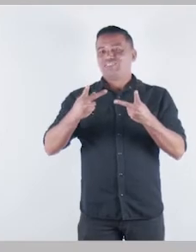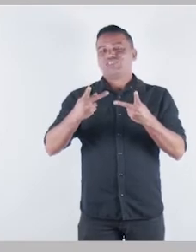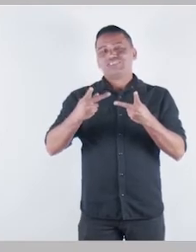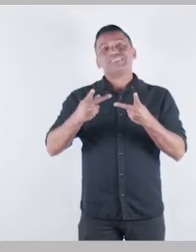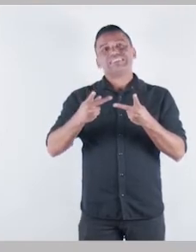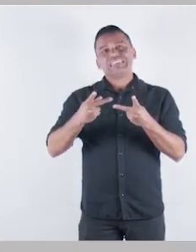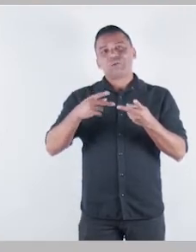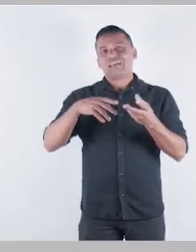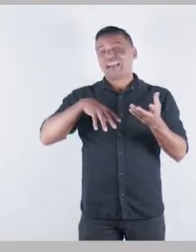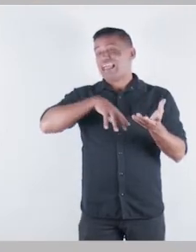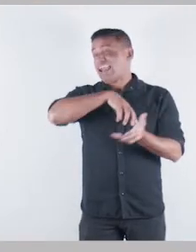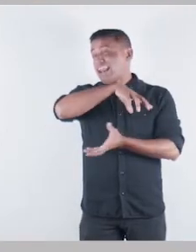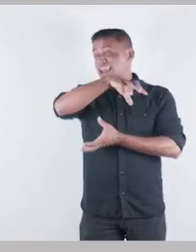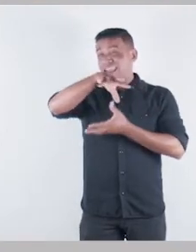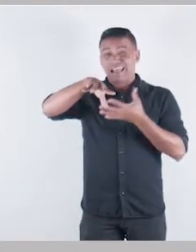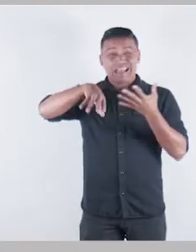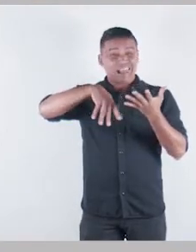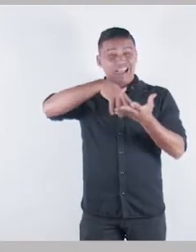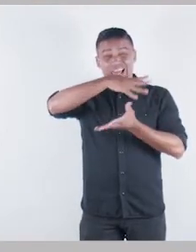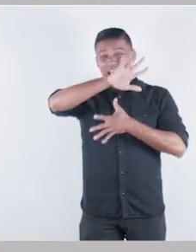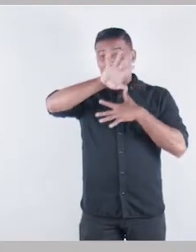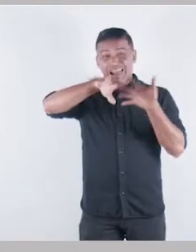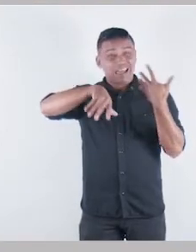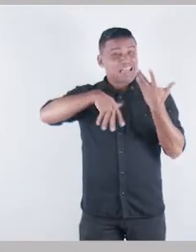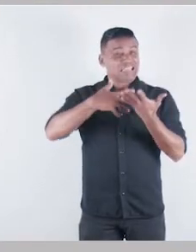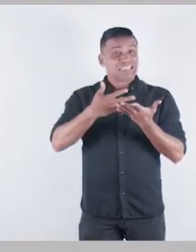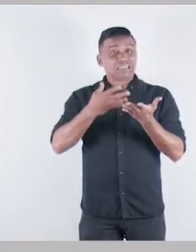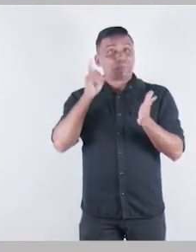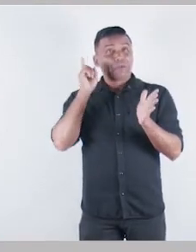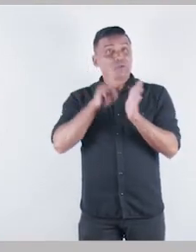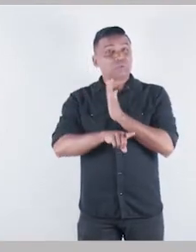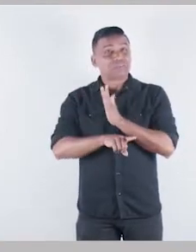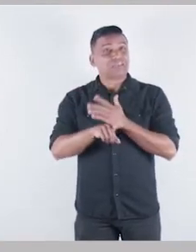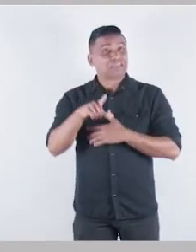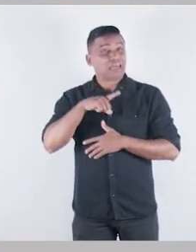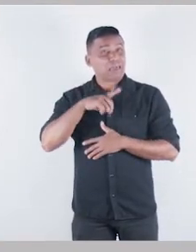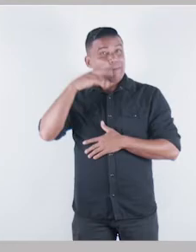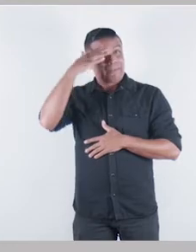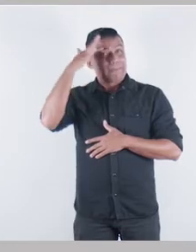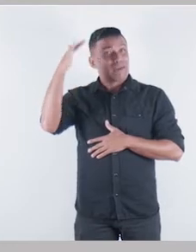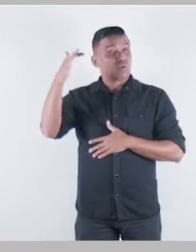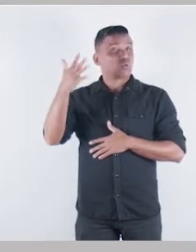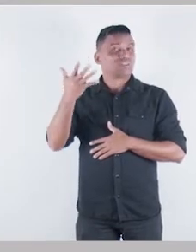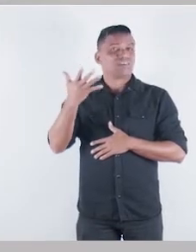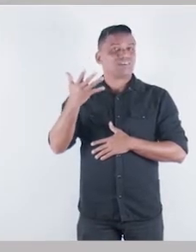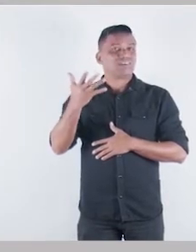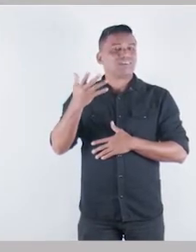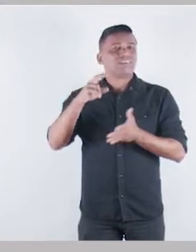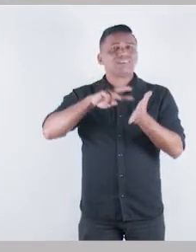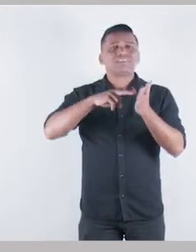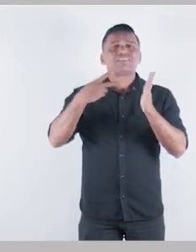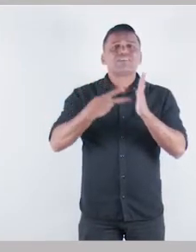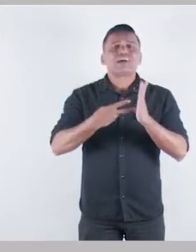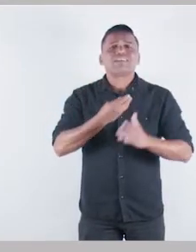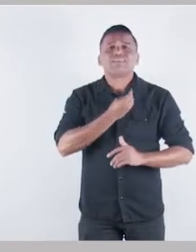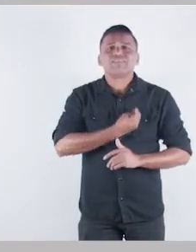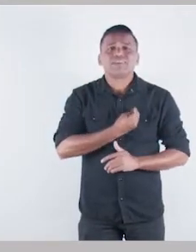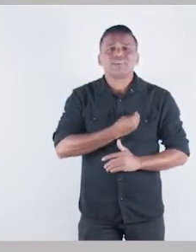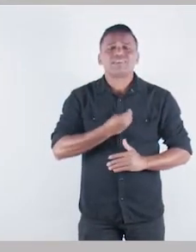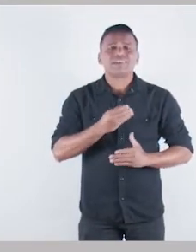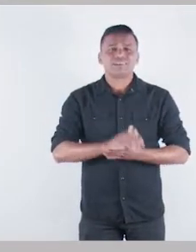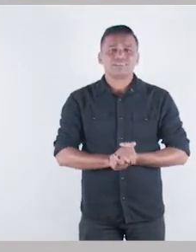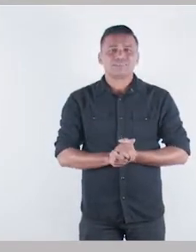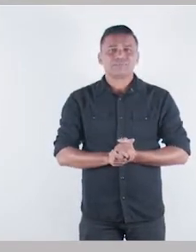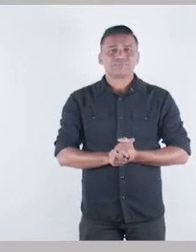fica questionando, né? Qual é, se há uma pergunta filosófica, qual é o sentido da vida, e cada um,